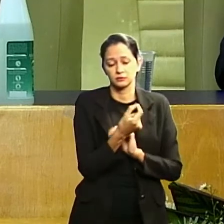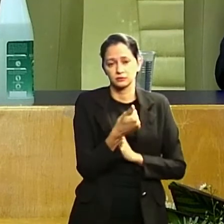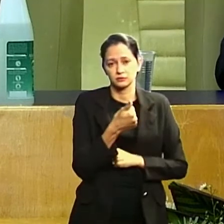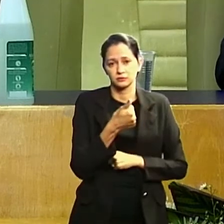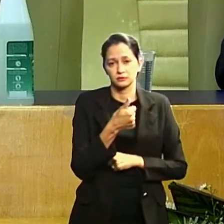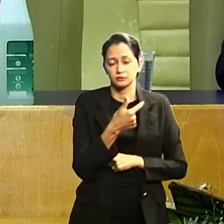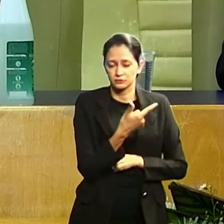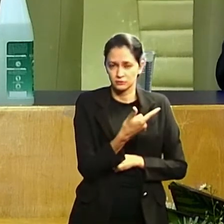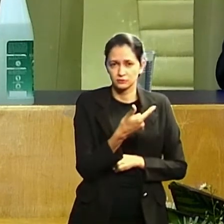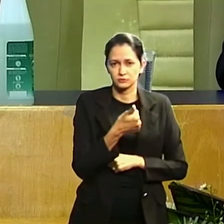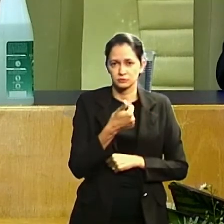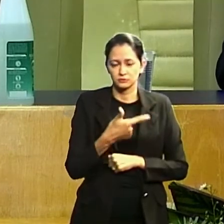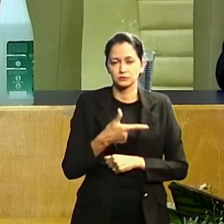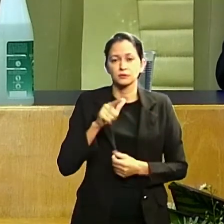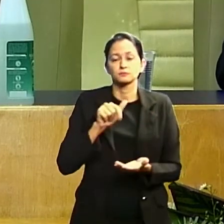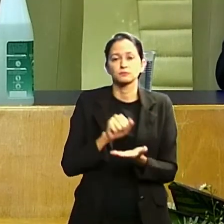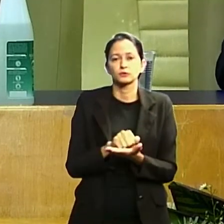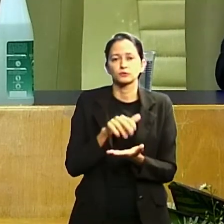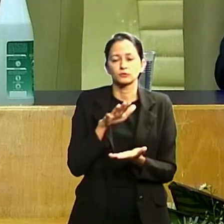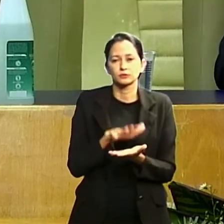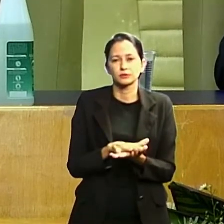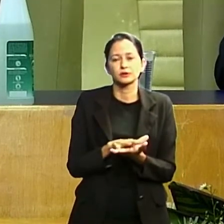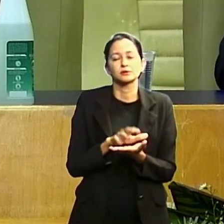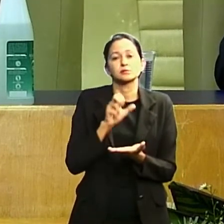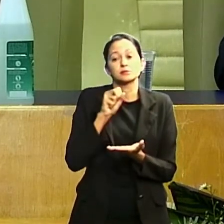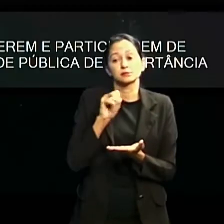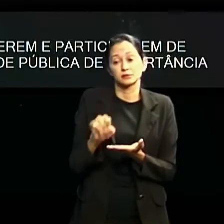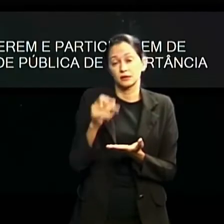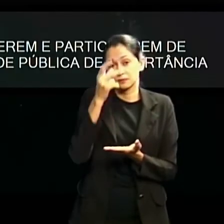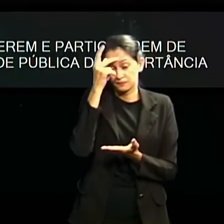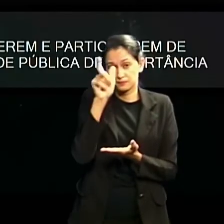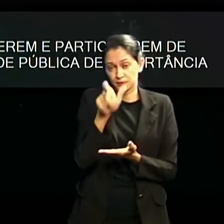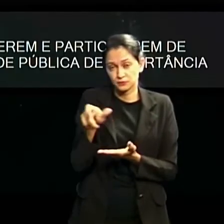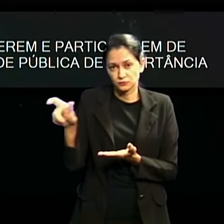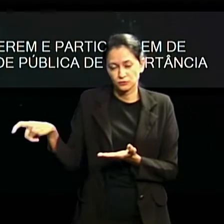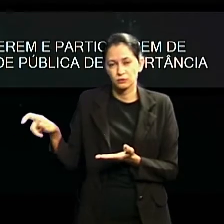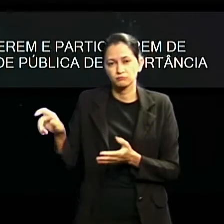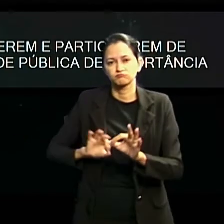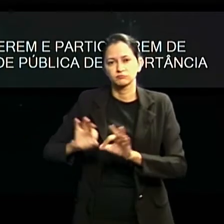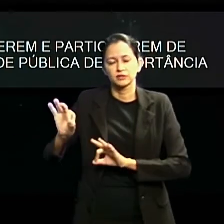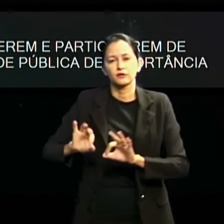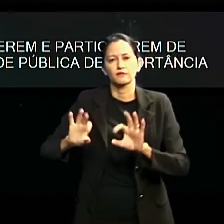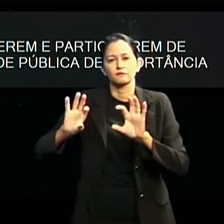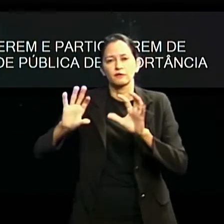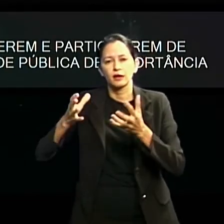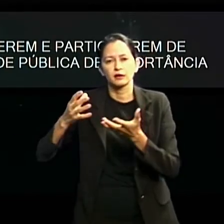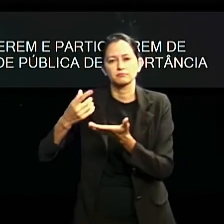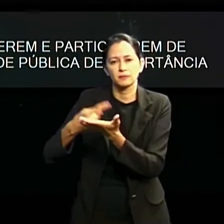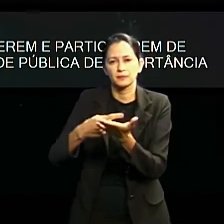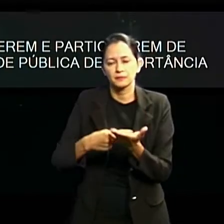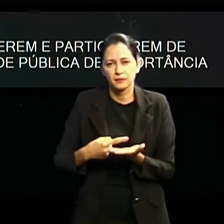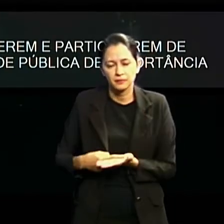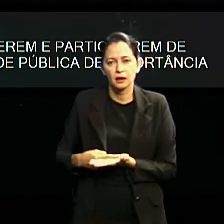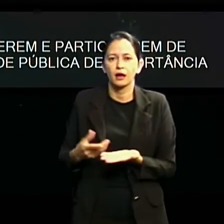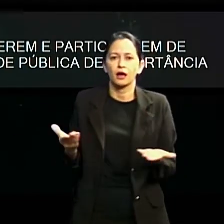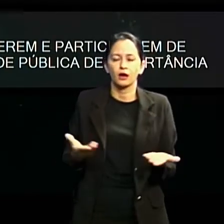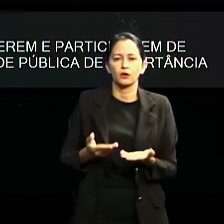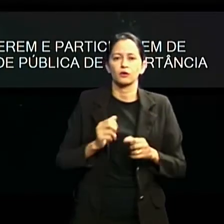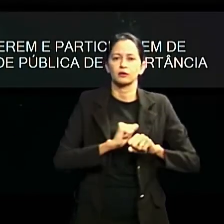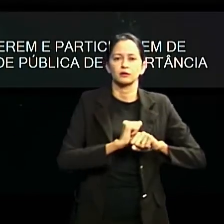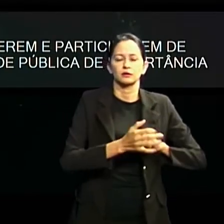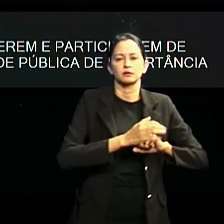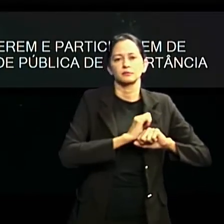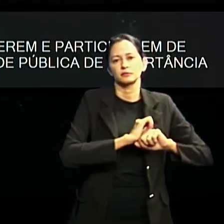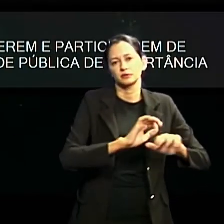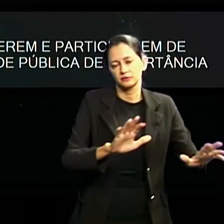sobre a aplicação de multa administrativa àqueles que promovem e participarem de festas de eventos clandestinos durante período de